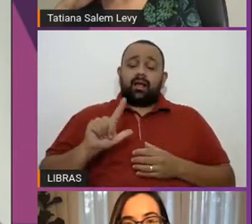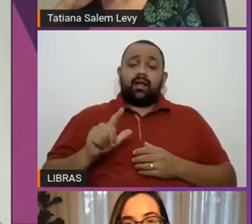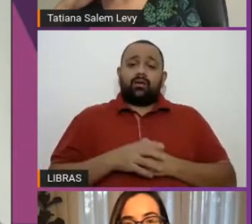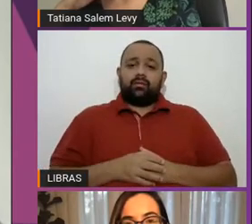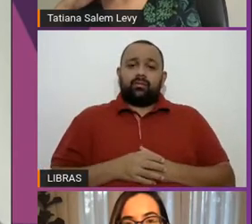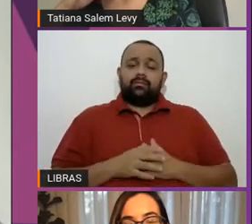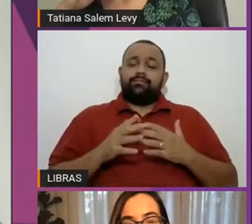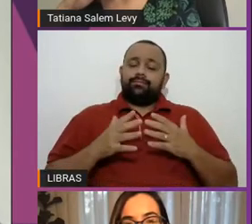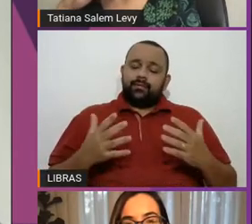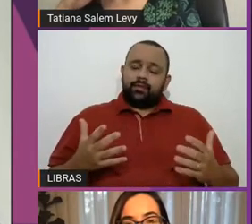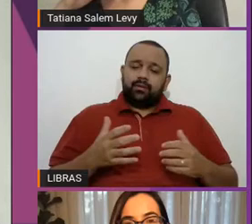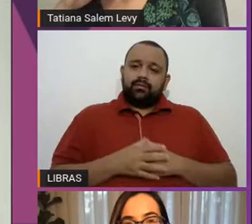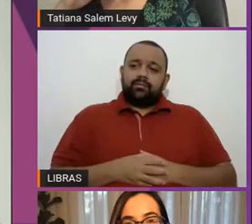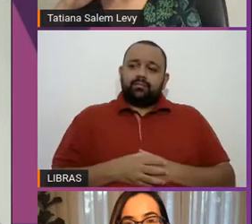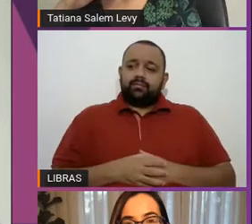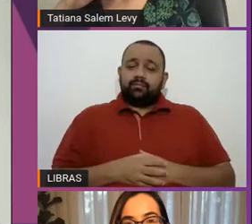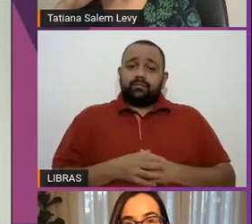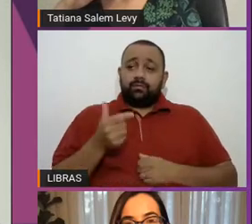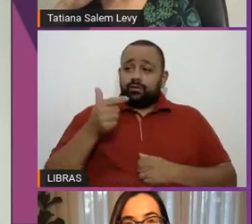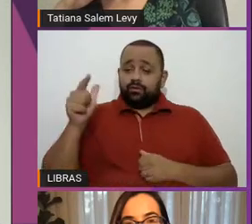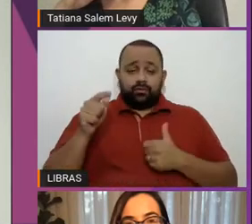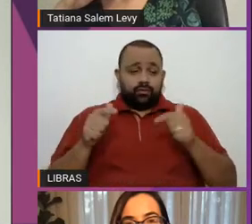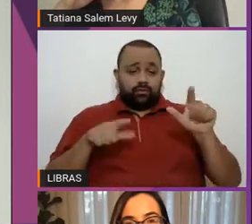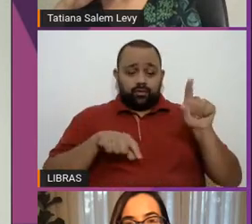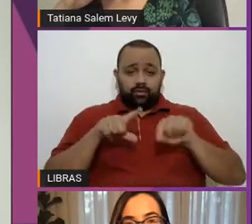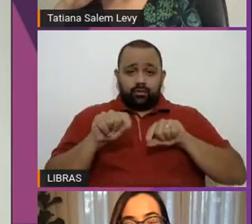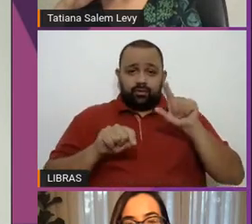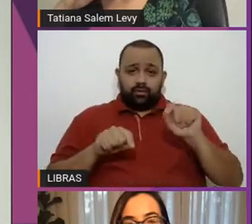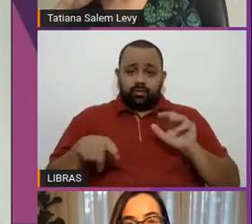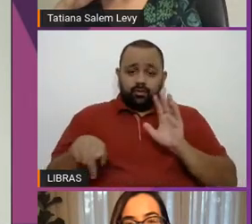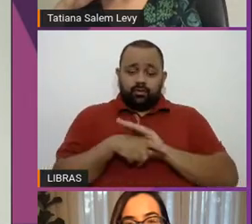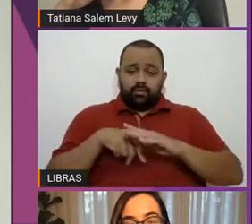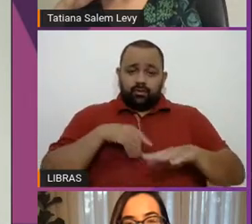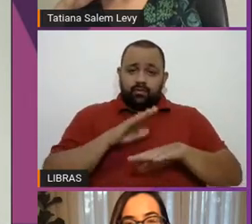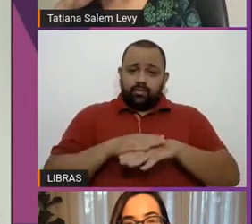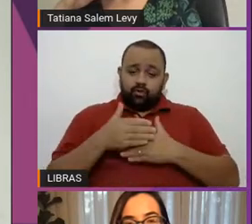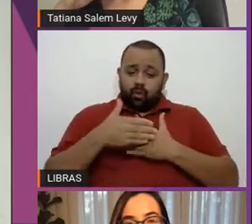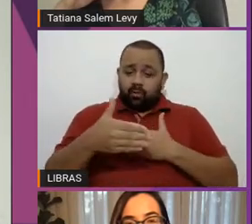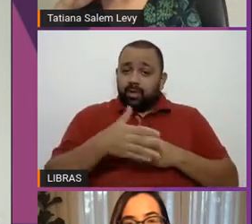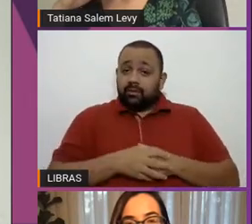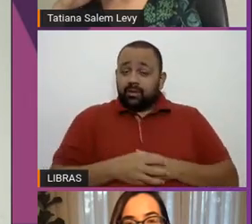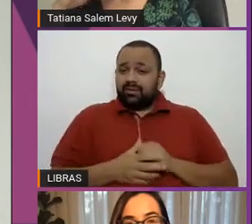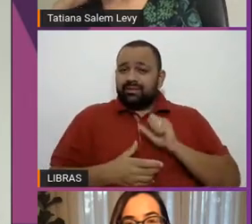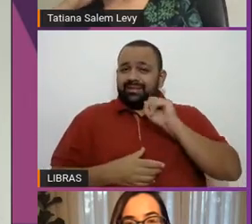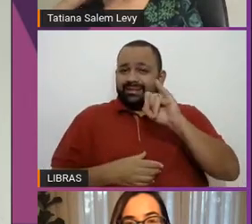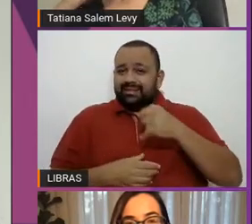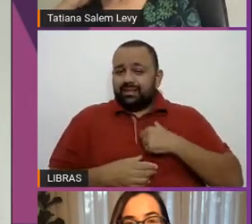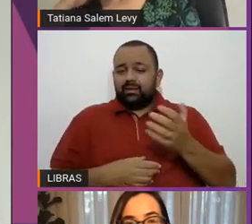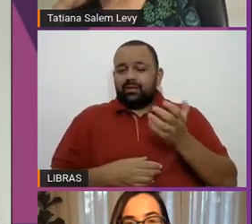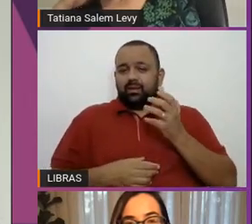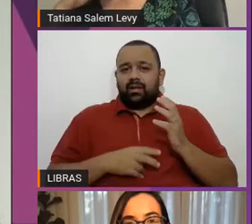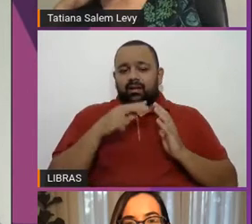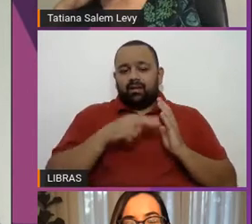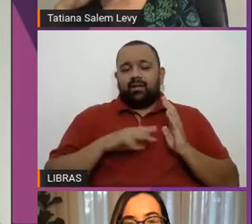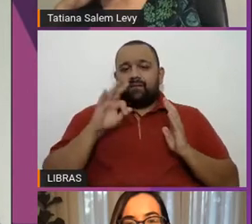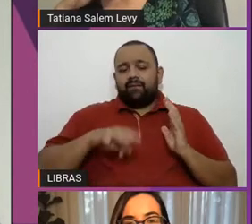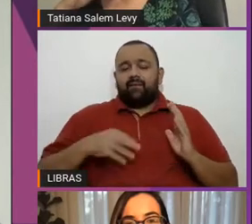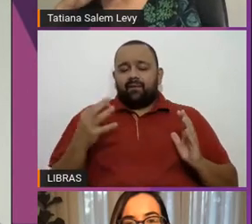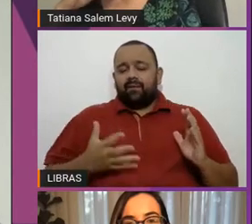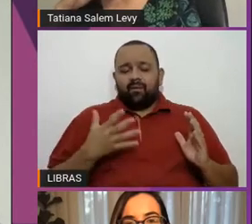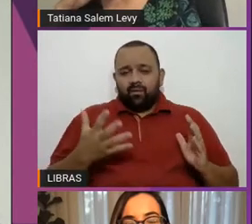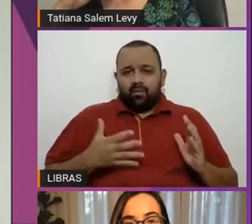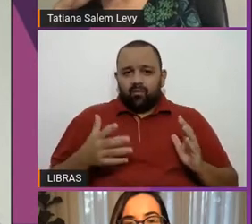o e as outras coisas é fácil a partir de então o efeito como eu quero que corpo do Meu leitor esteja no final